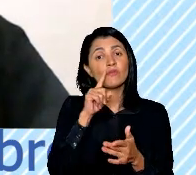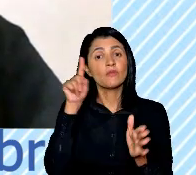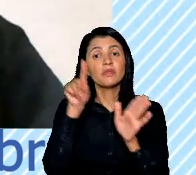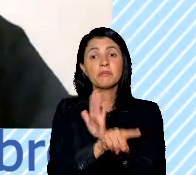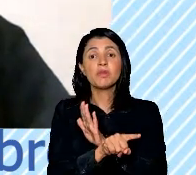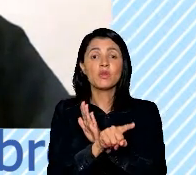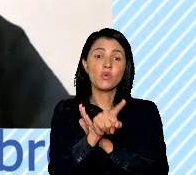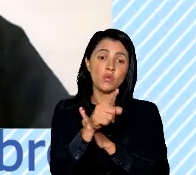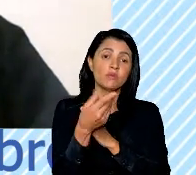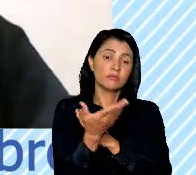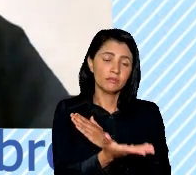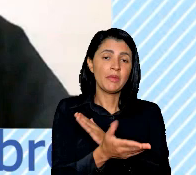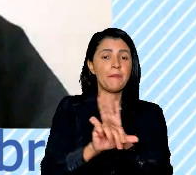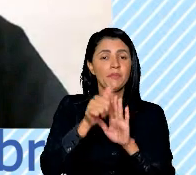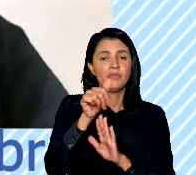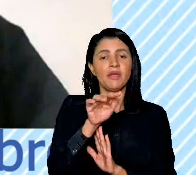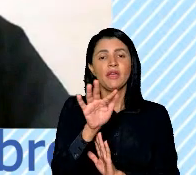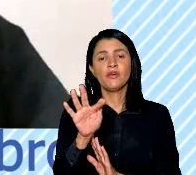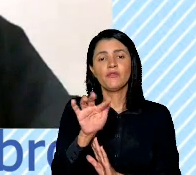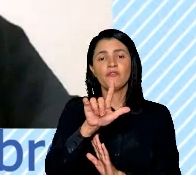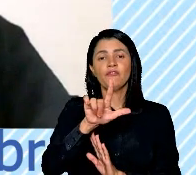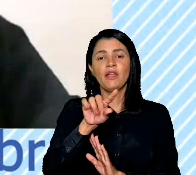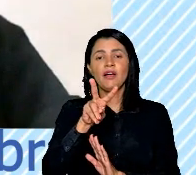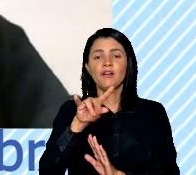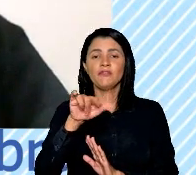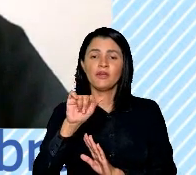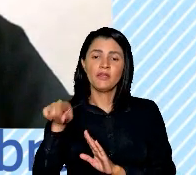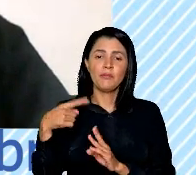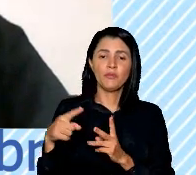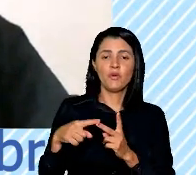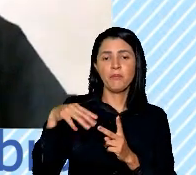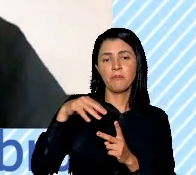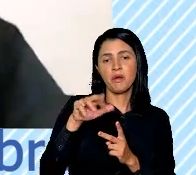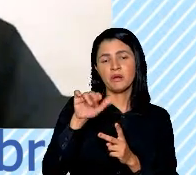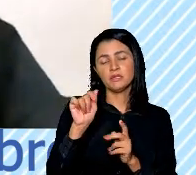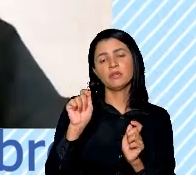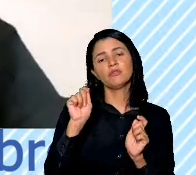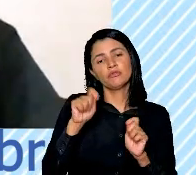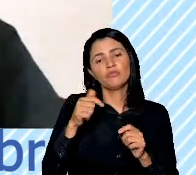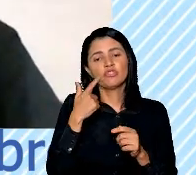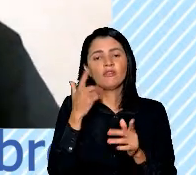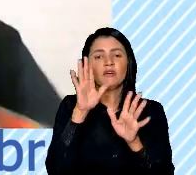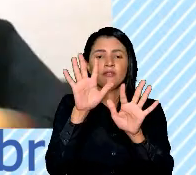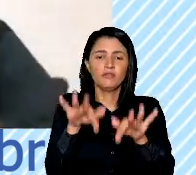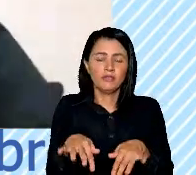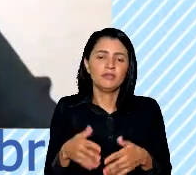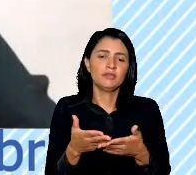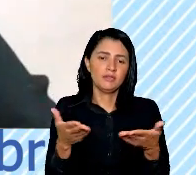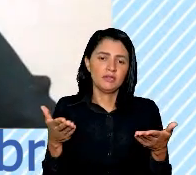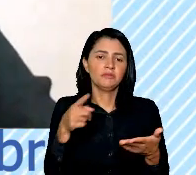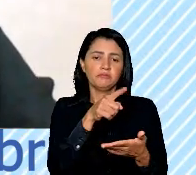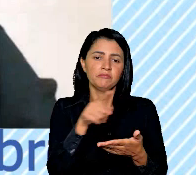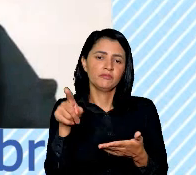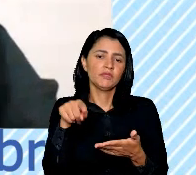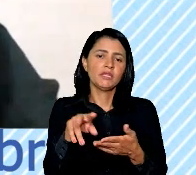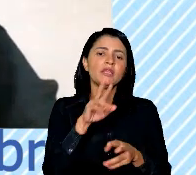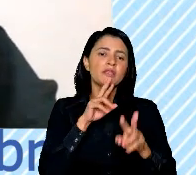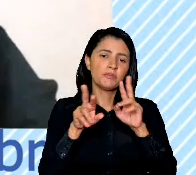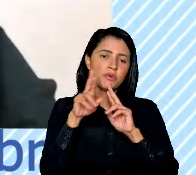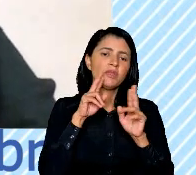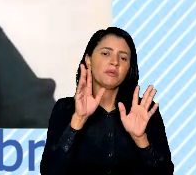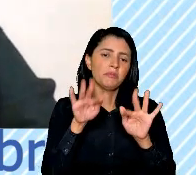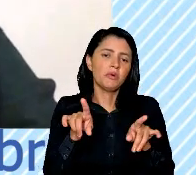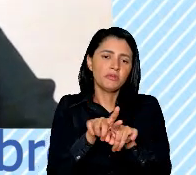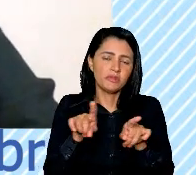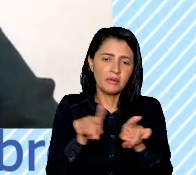pergunta, que eu passaria primeiro à Flávia e depois à Márcia também, a gente já vai encerrando e vocês respondendo podem também